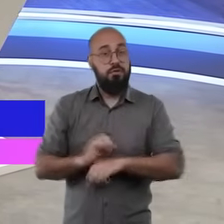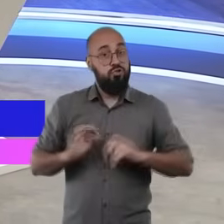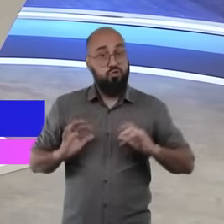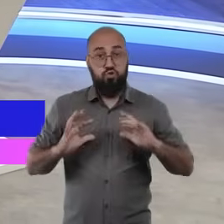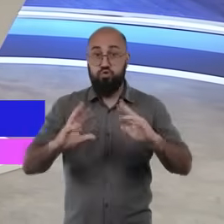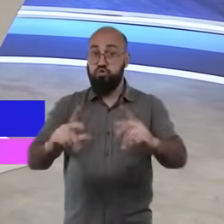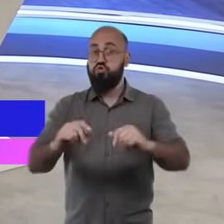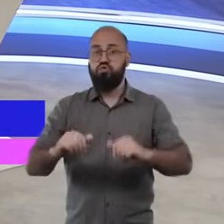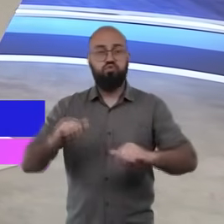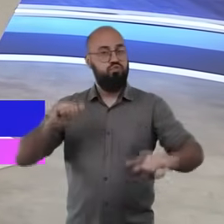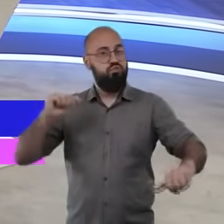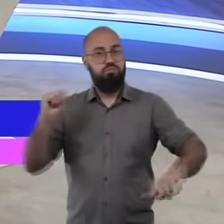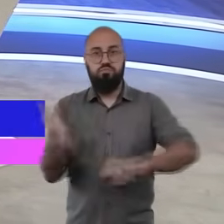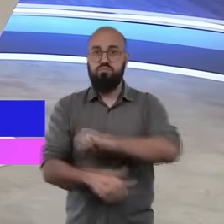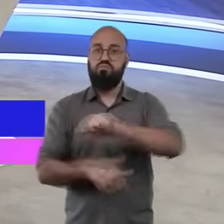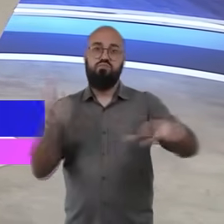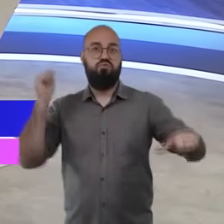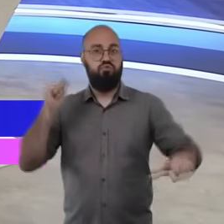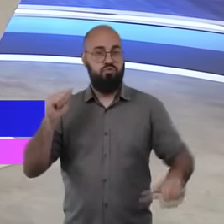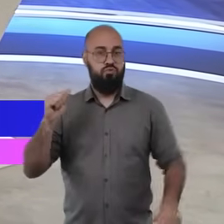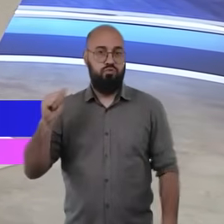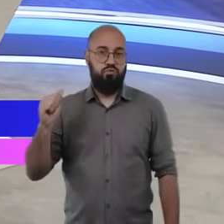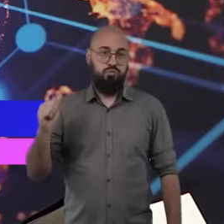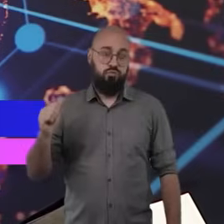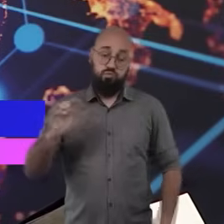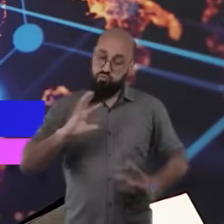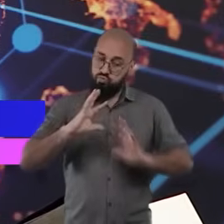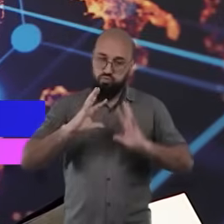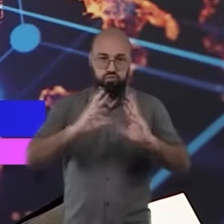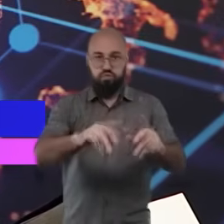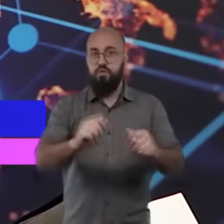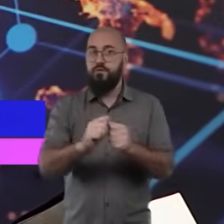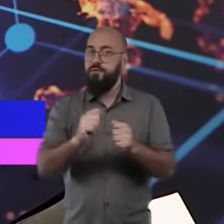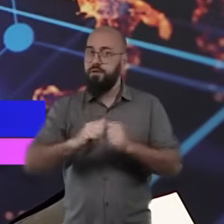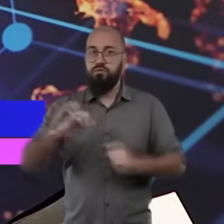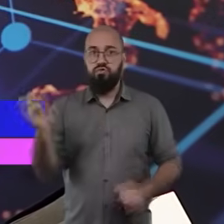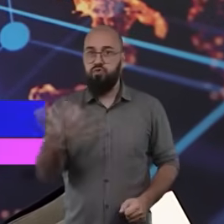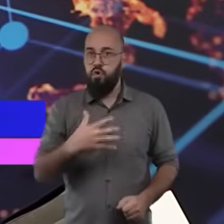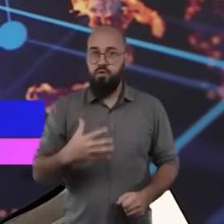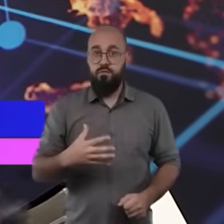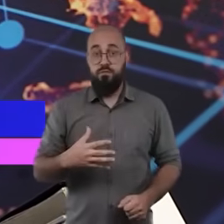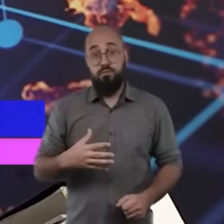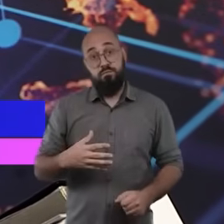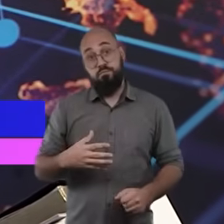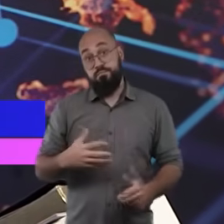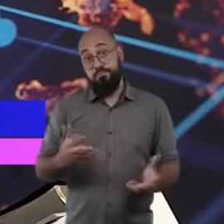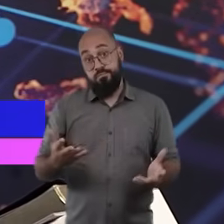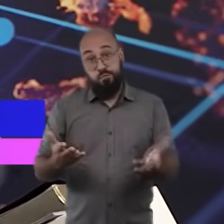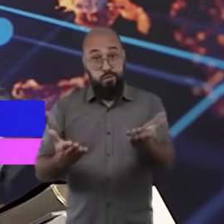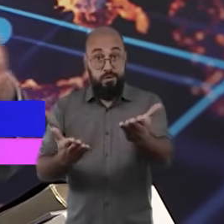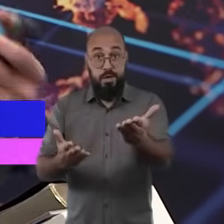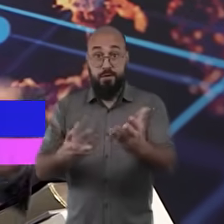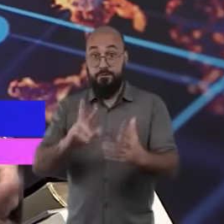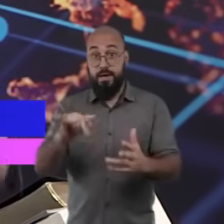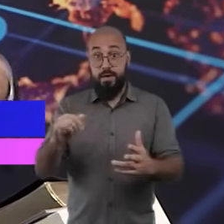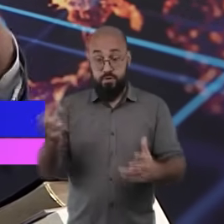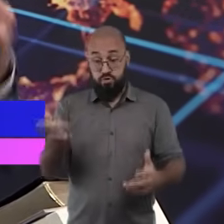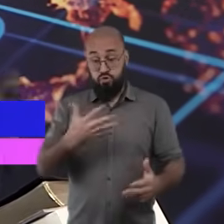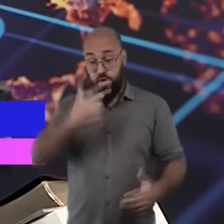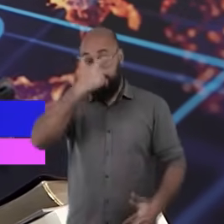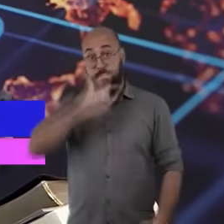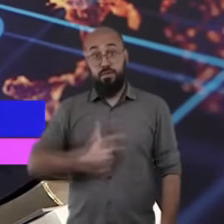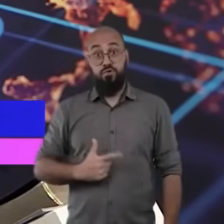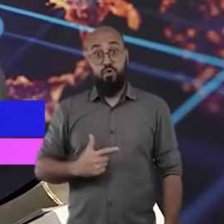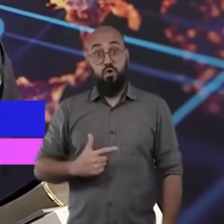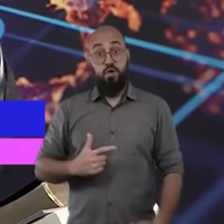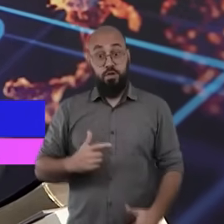tudo será feito novo. Inclusive, você será uma nova pessoa, será uma nova